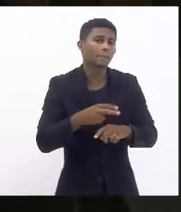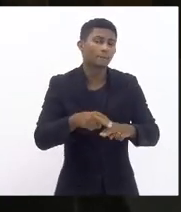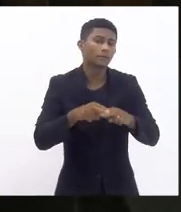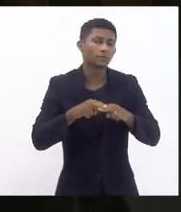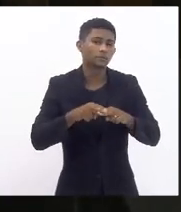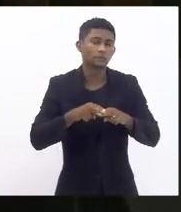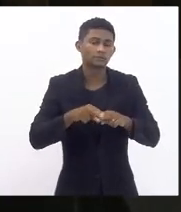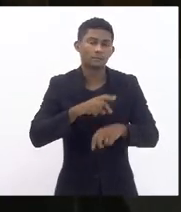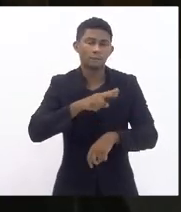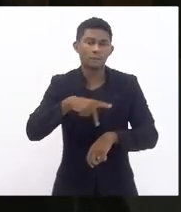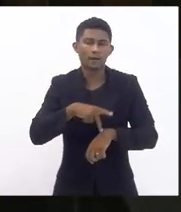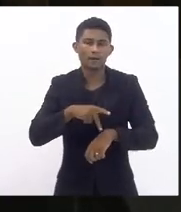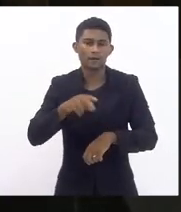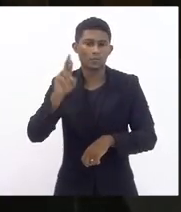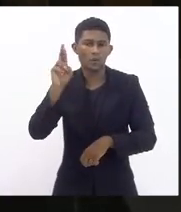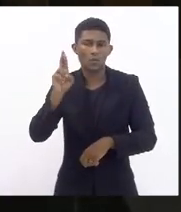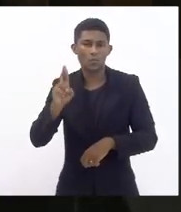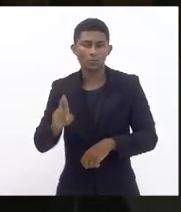circuito.